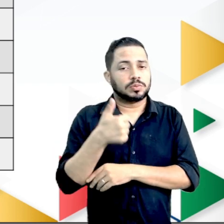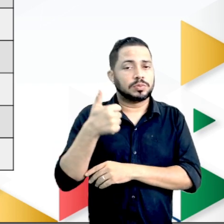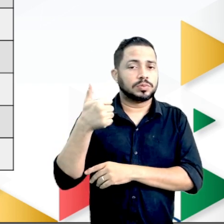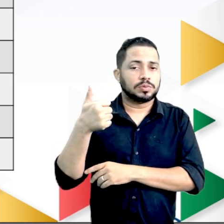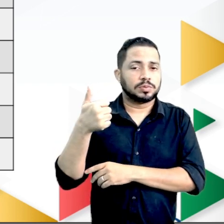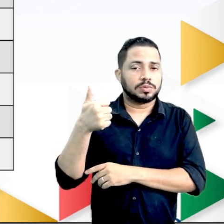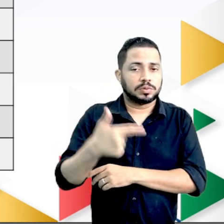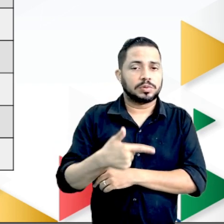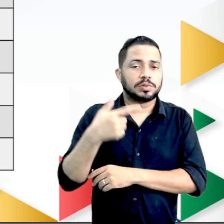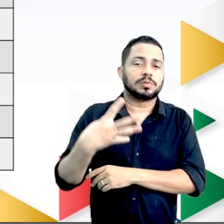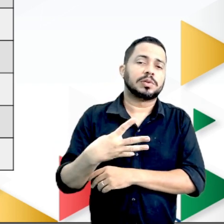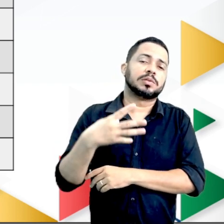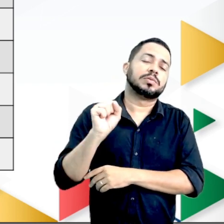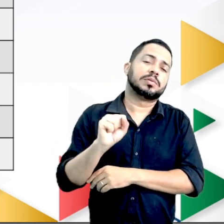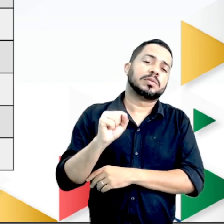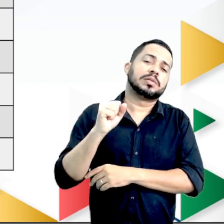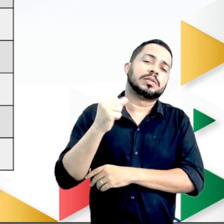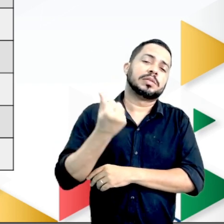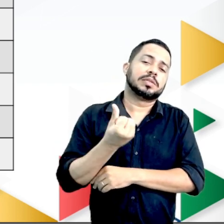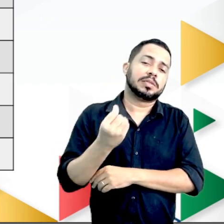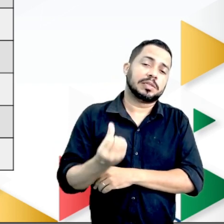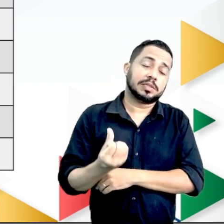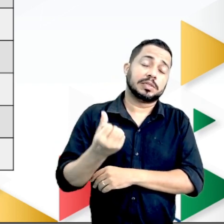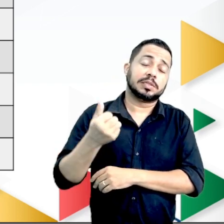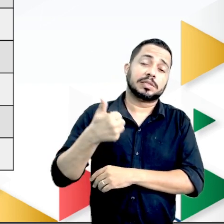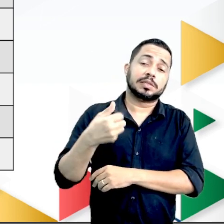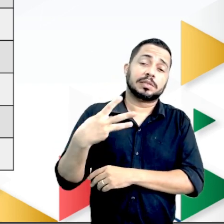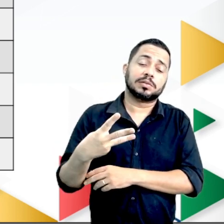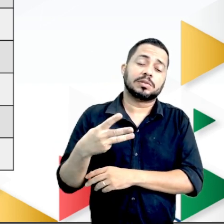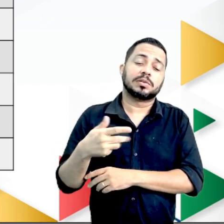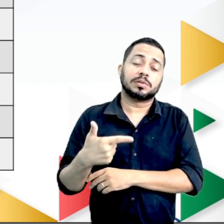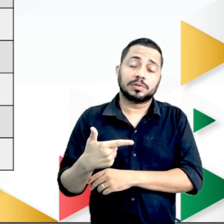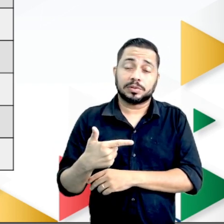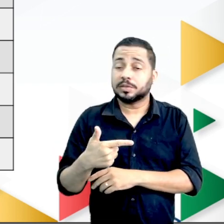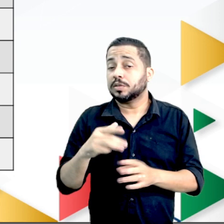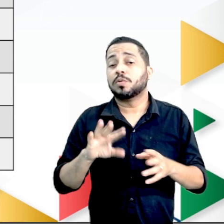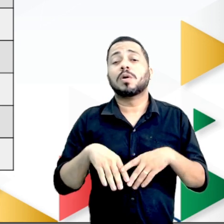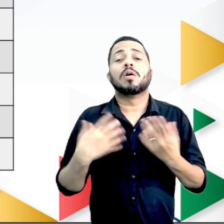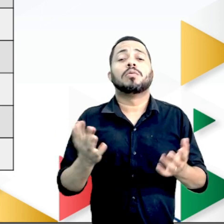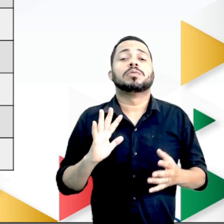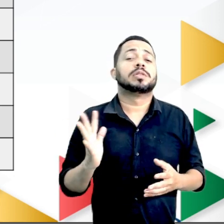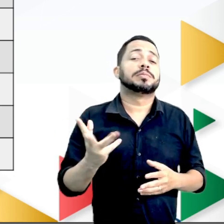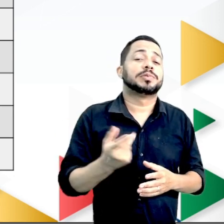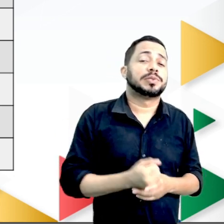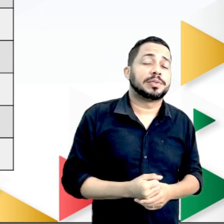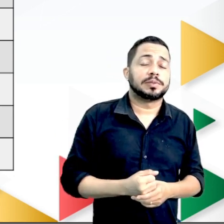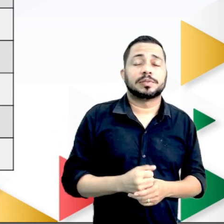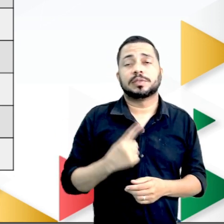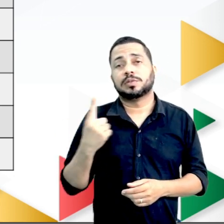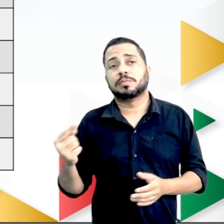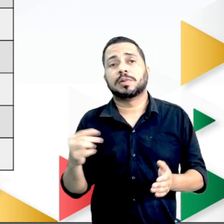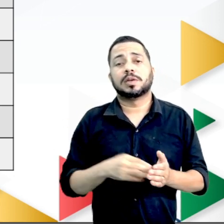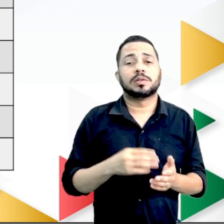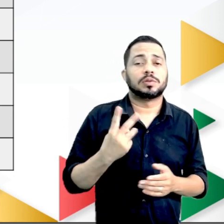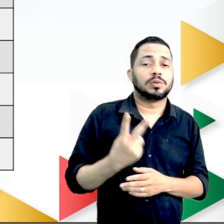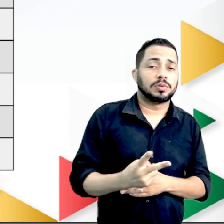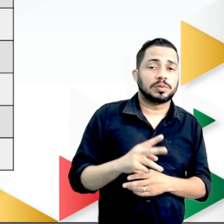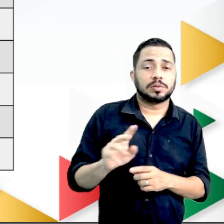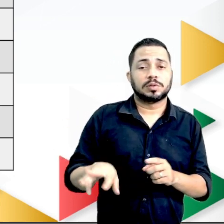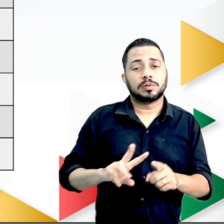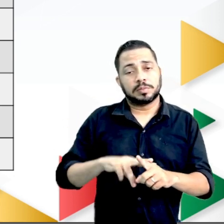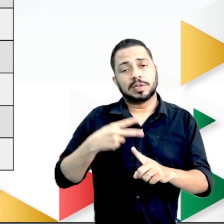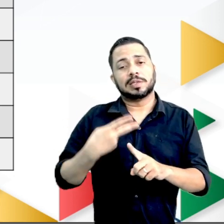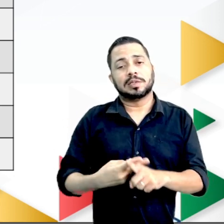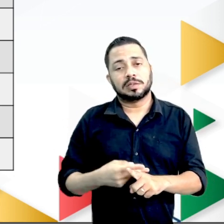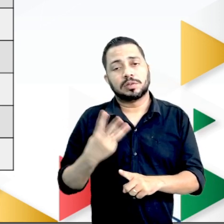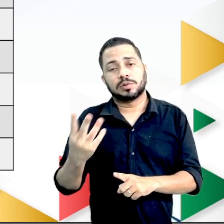2, 4, 8, 16, 32. Qual o termo geral dessa sequência? É claro, né? De 1 para 2 aí eu estou duplicando, de 2